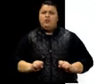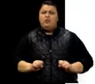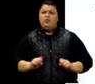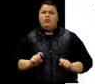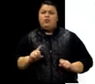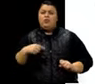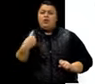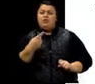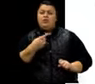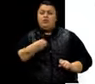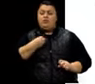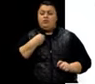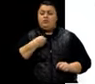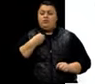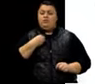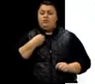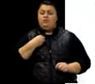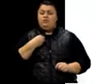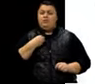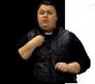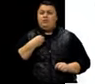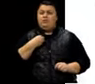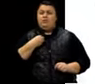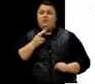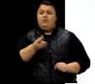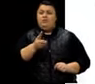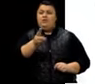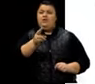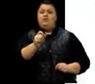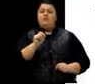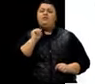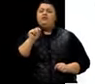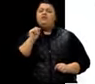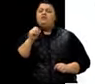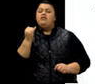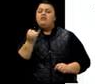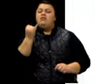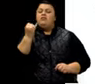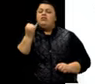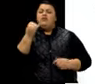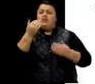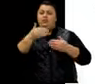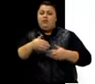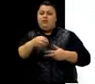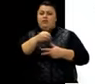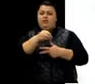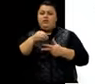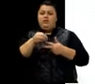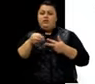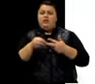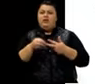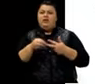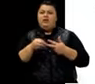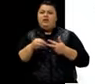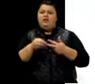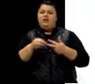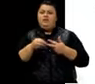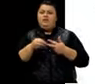nossa sobrevivência. Então, o que vai ser importante lá na hora do Enem, na hora da prova do Enem?